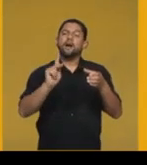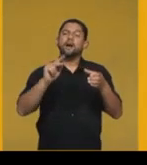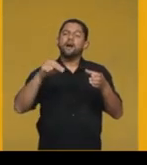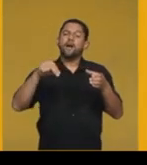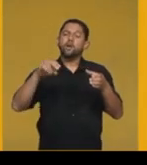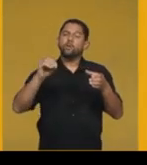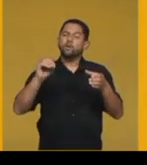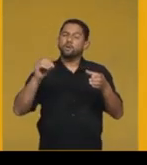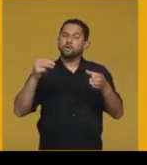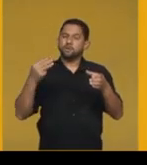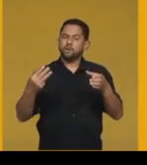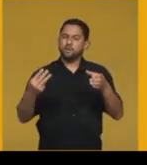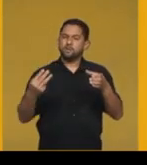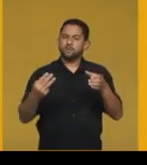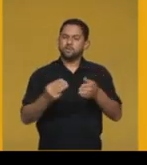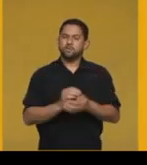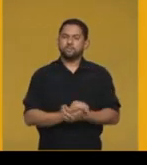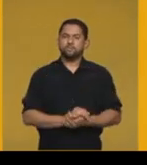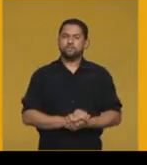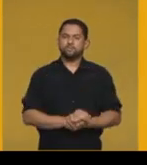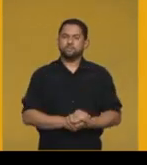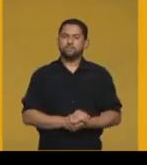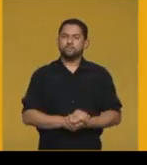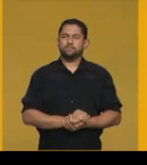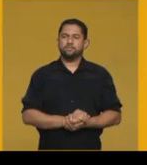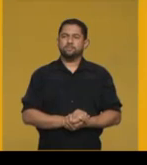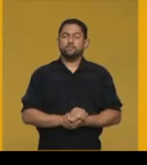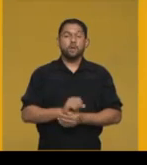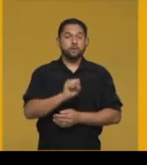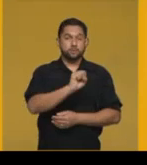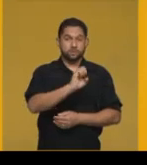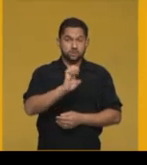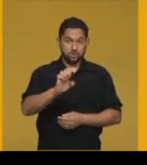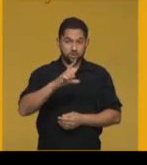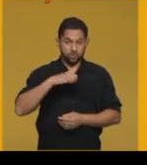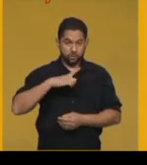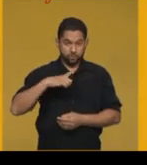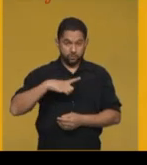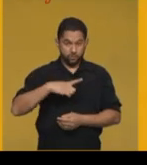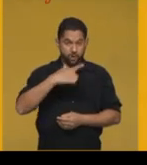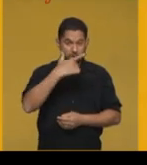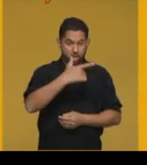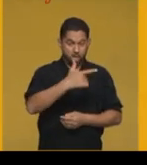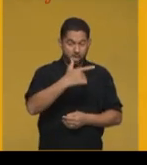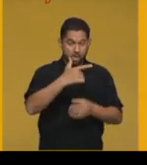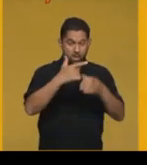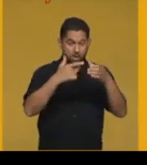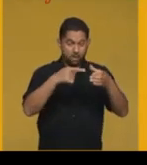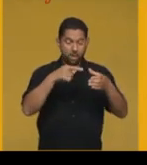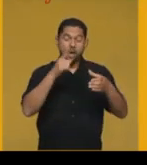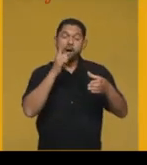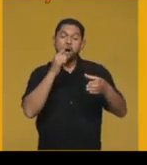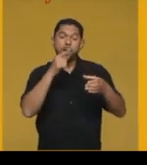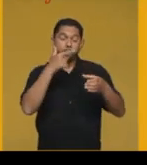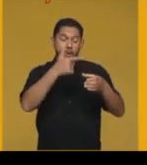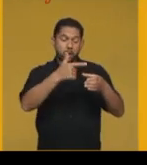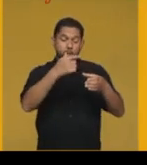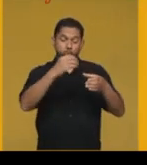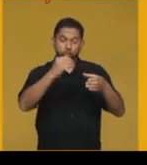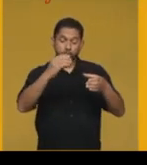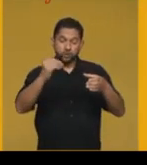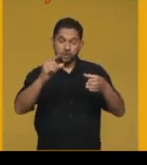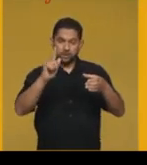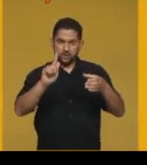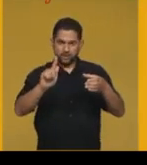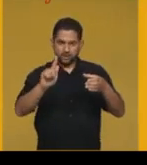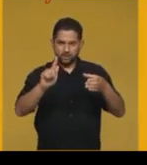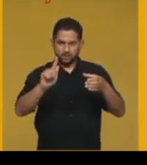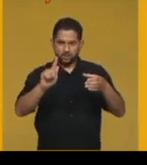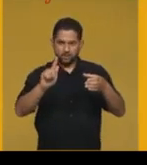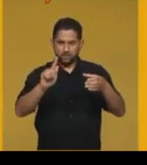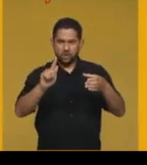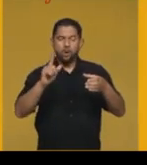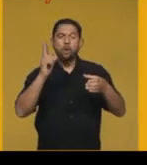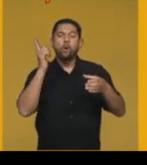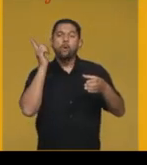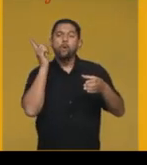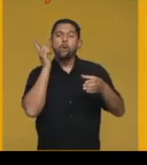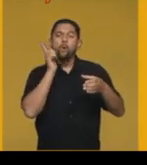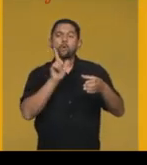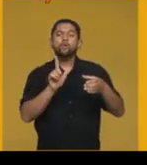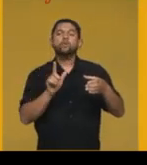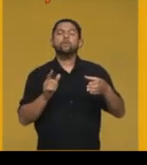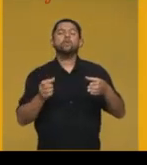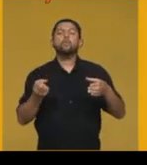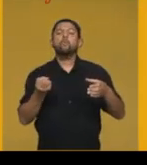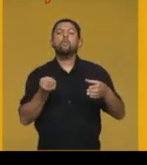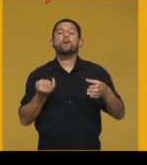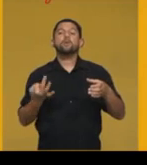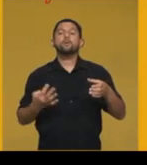tiver 200 gramas de água, quer dizer que eu vou poder solubilizar aqui o